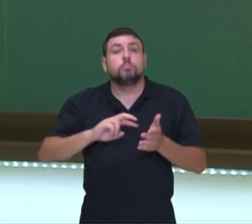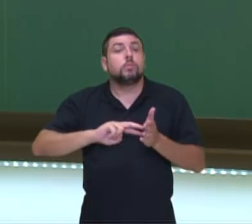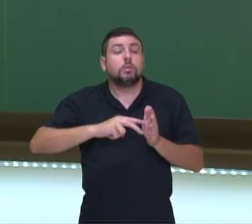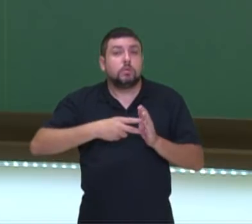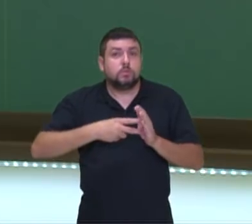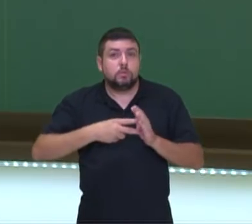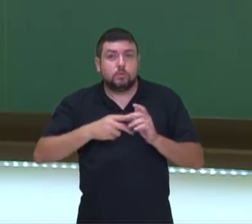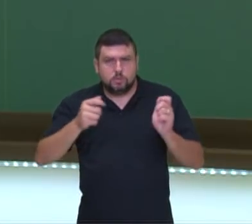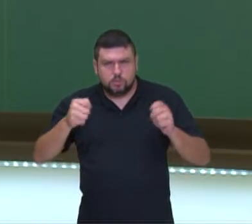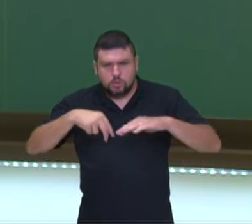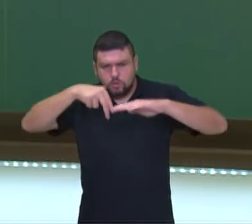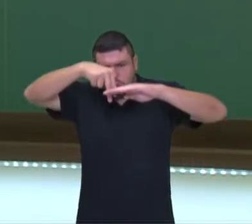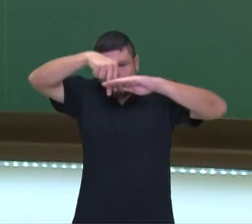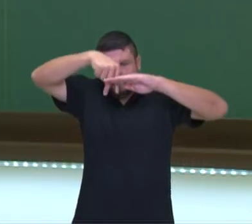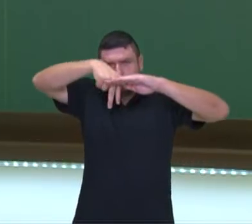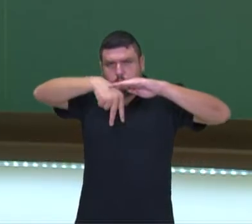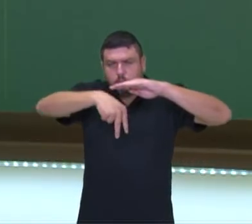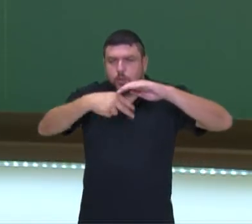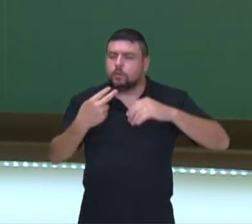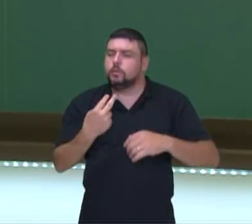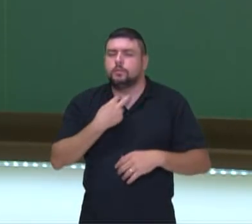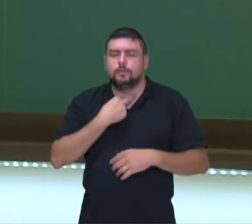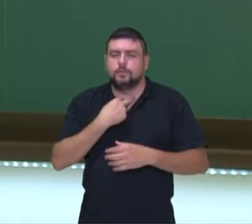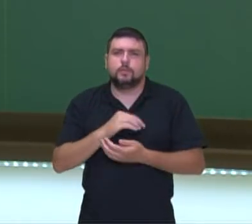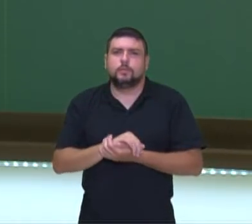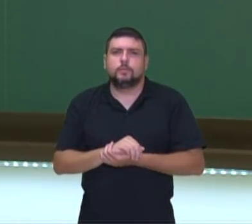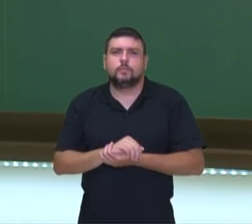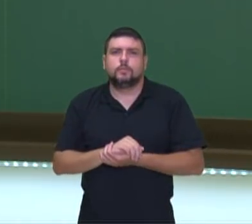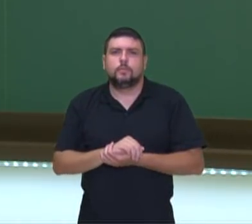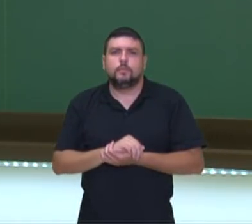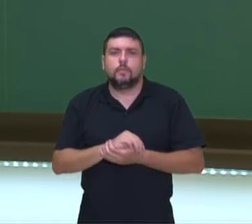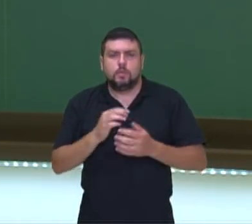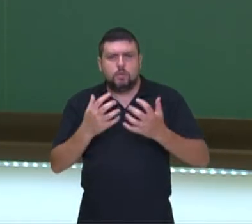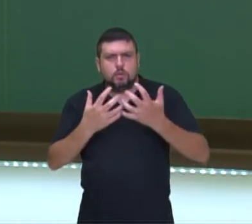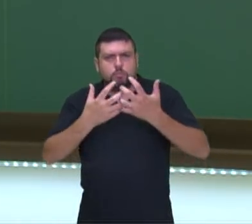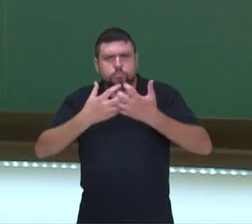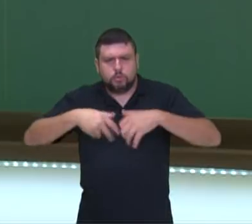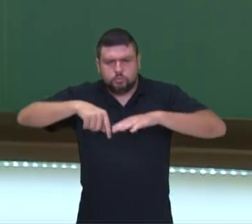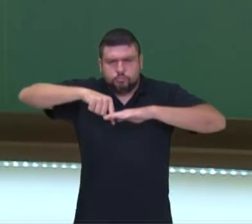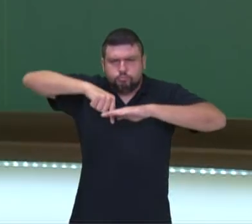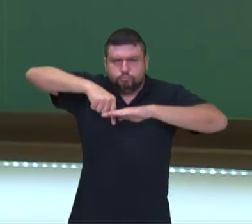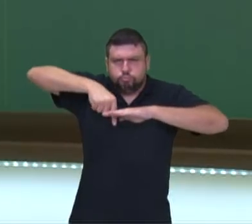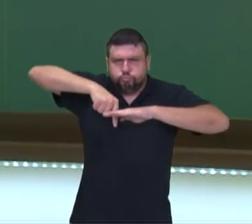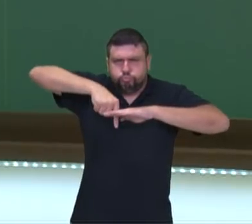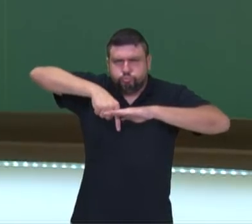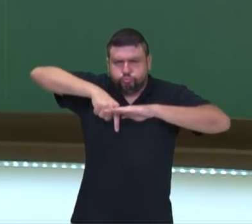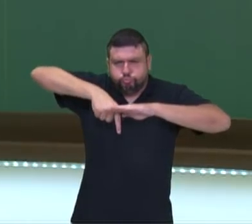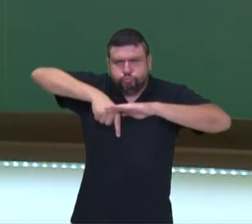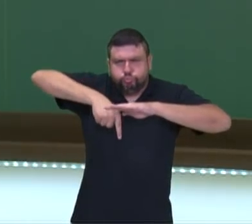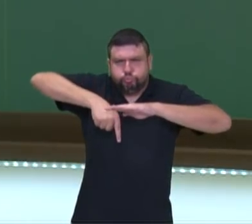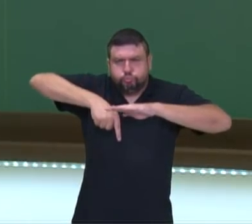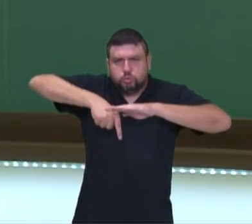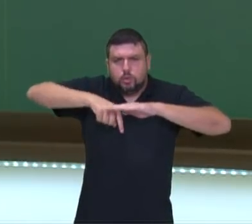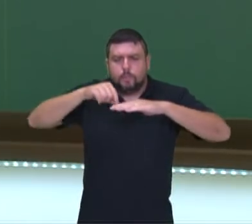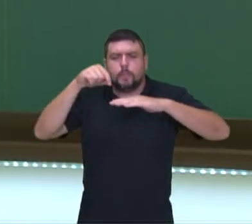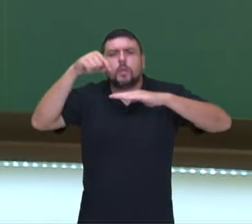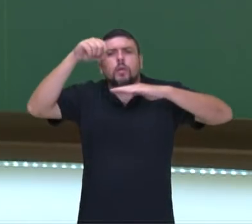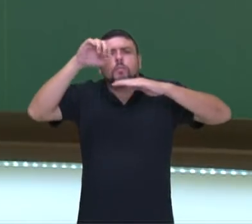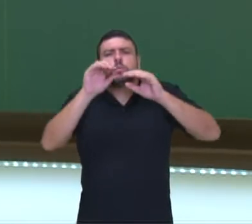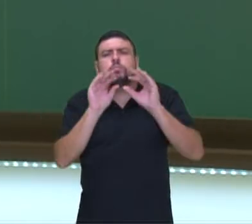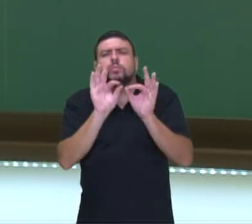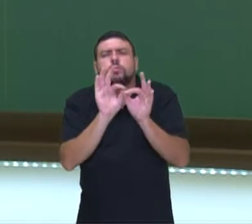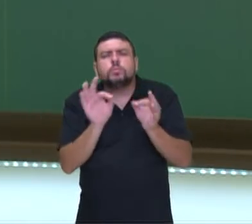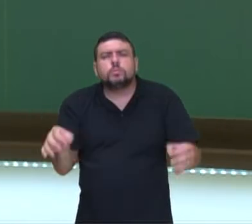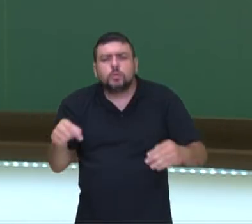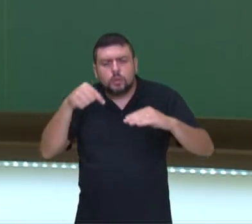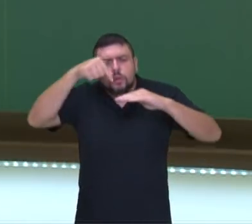conseguimos chegar nessa região. Quando o homem perfura, cava, superficialmente ele está mexendo na